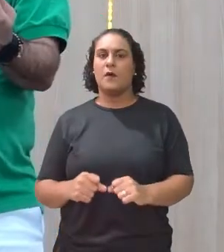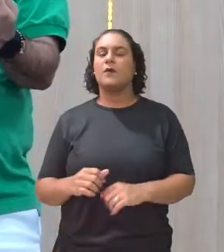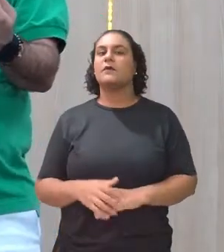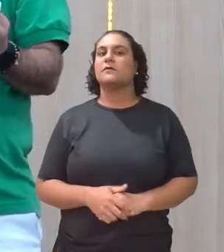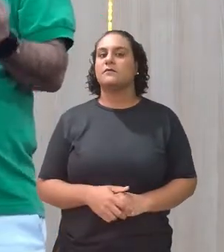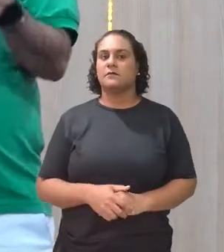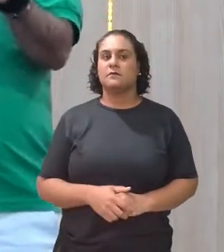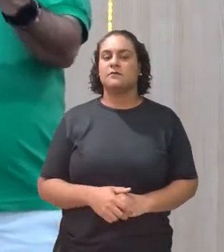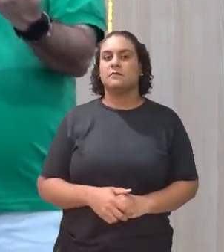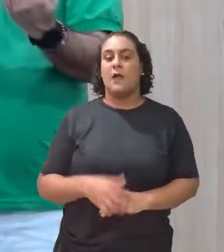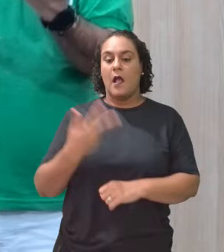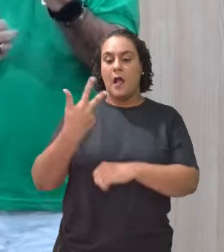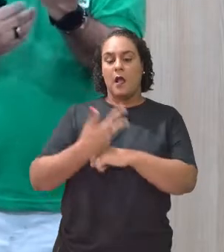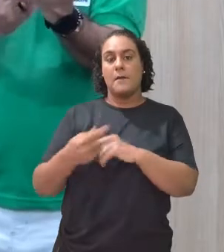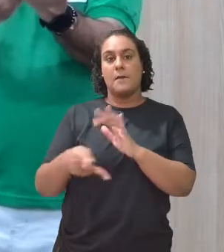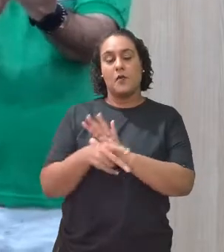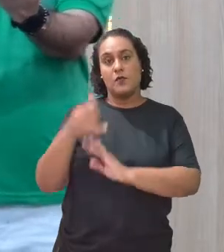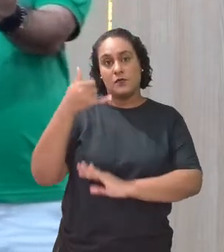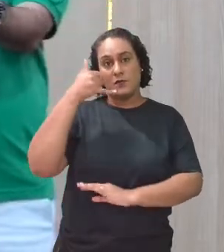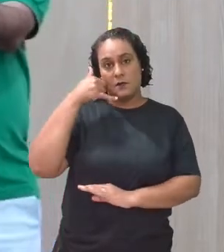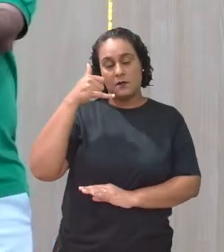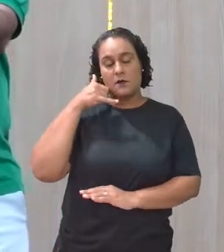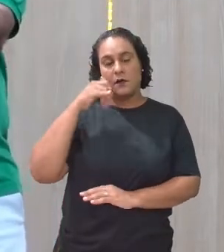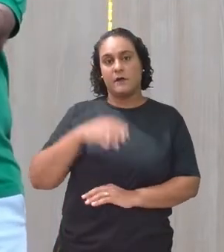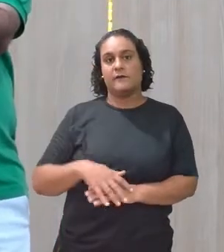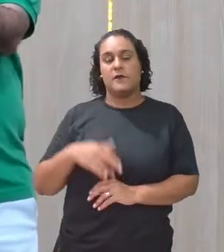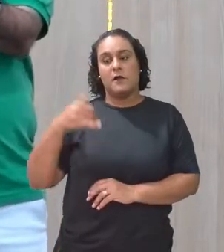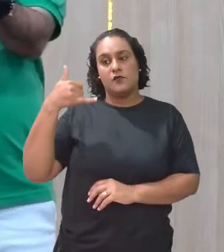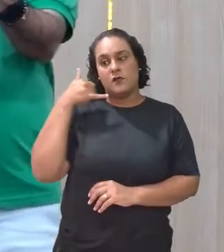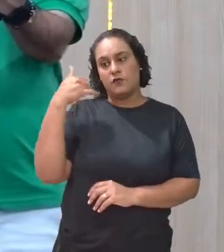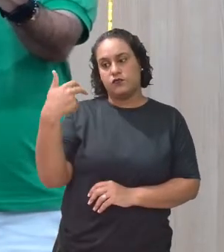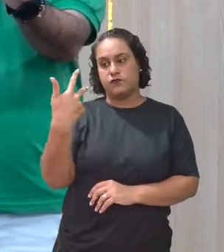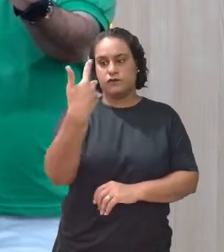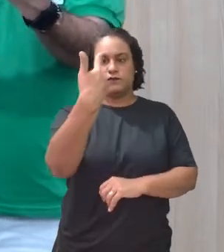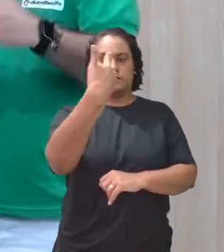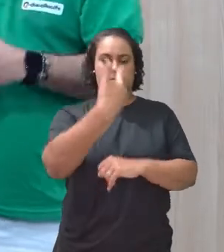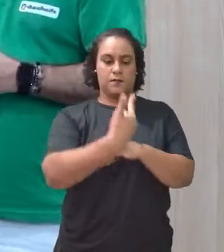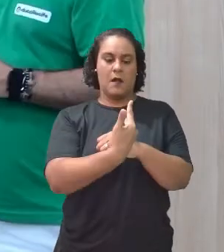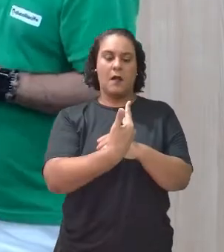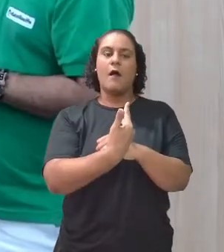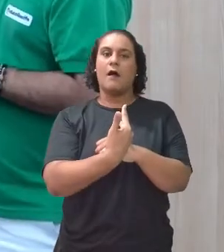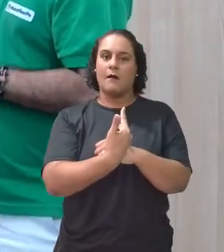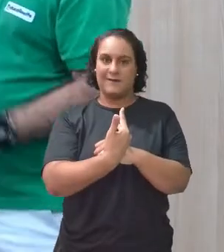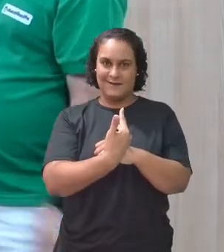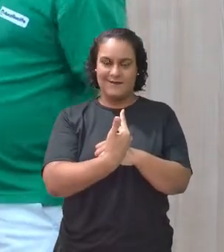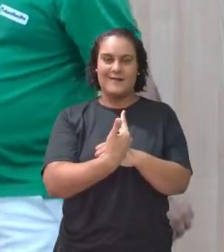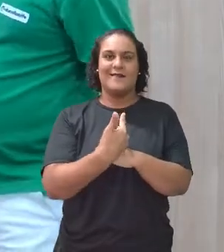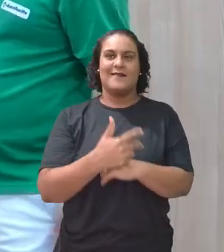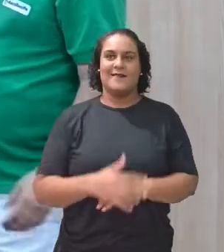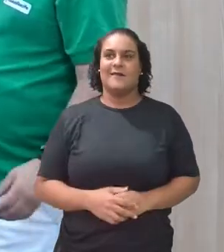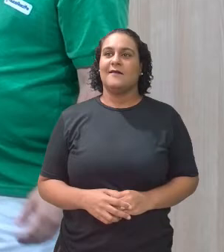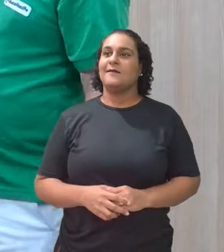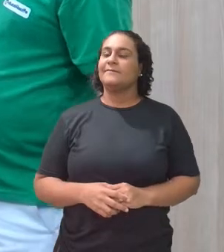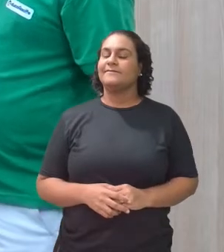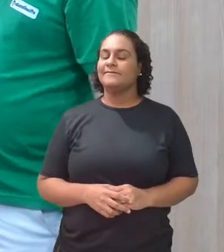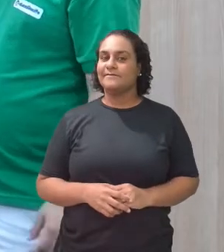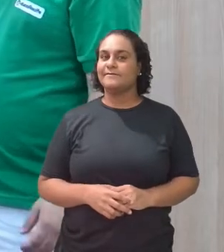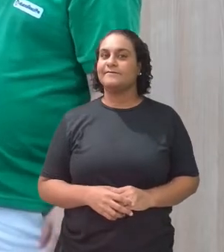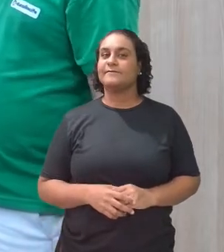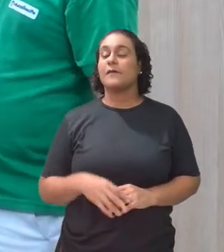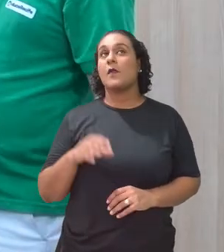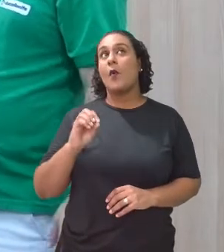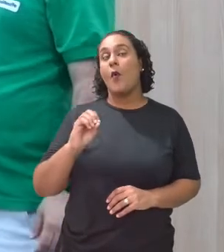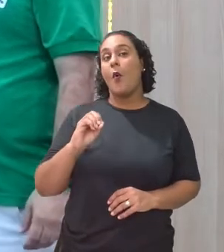né, do celular, você vira ela de frente para você, usa a câmera frontal, e você vai pegar